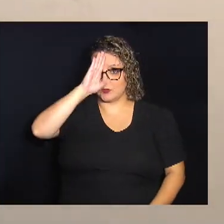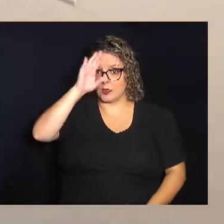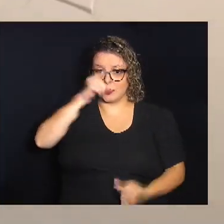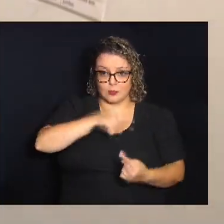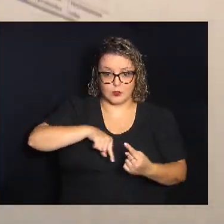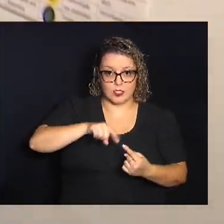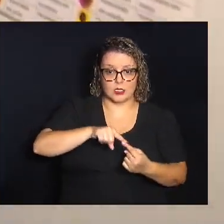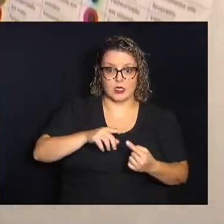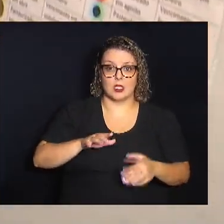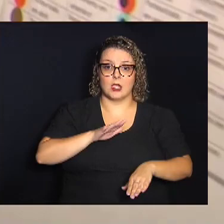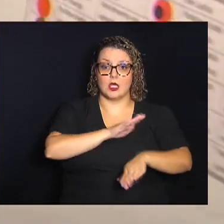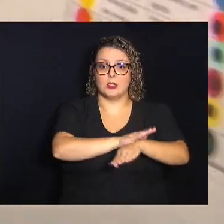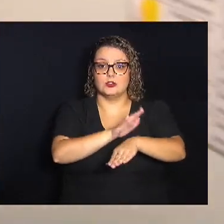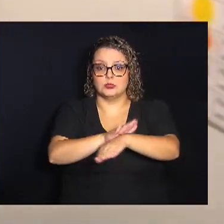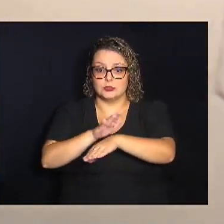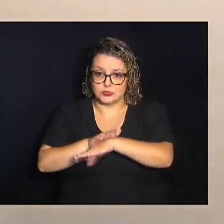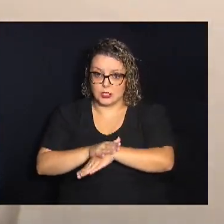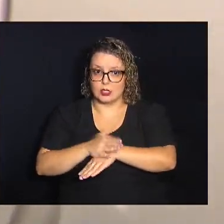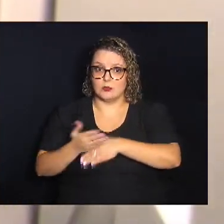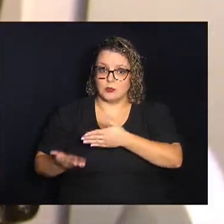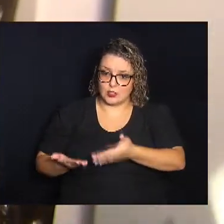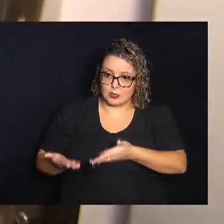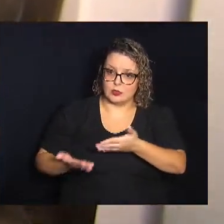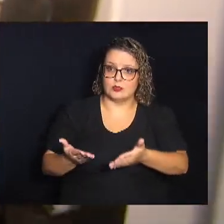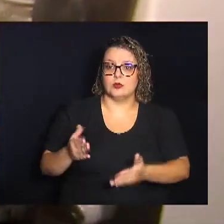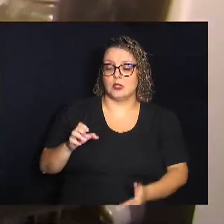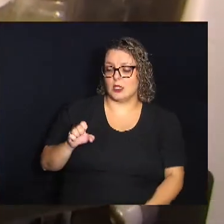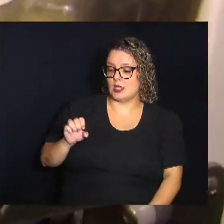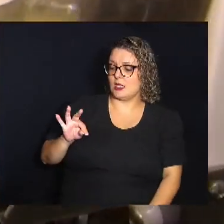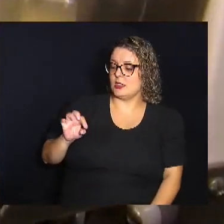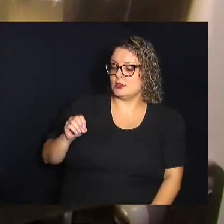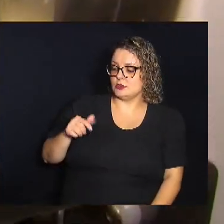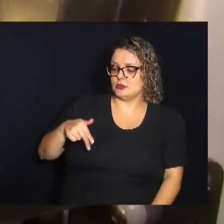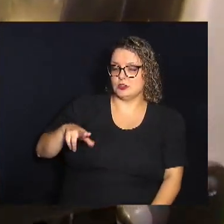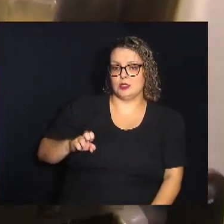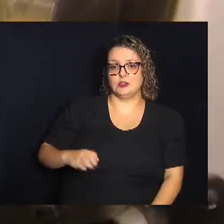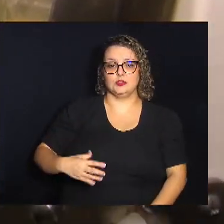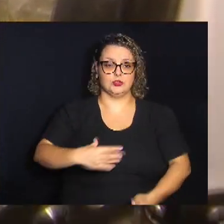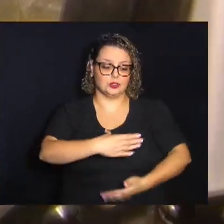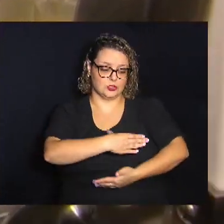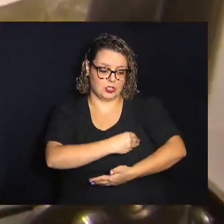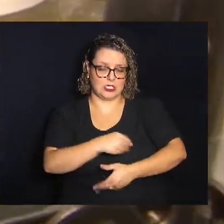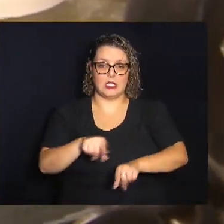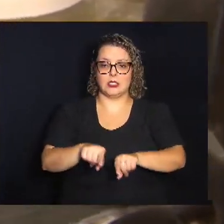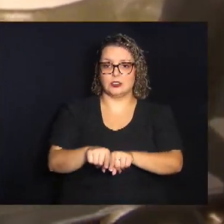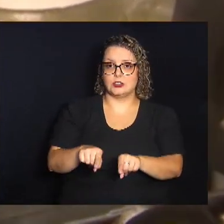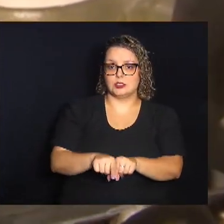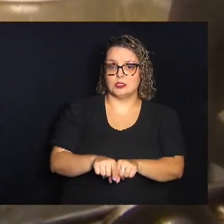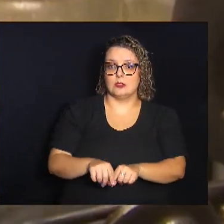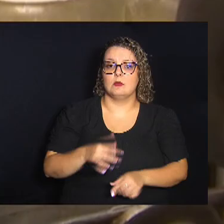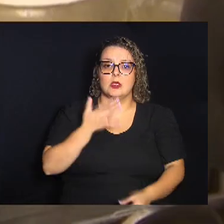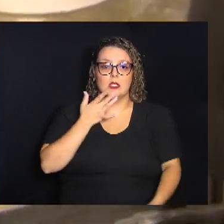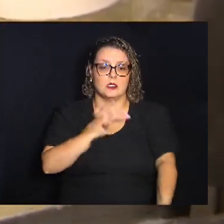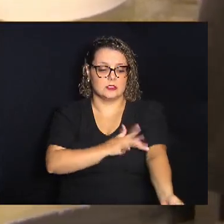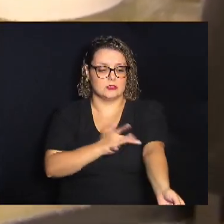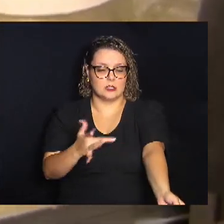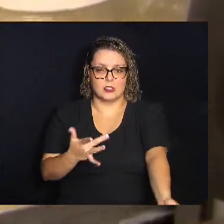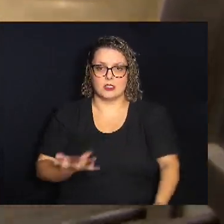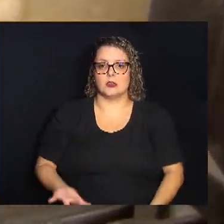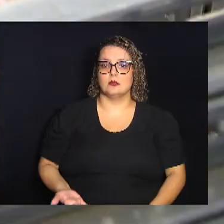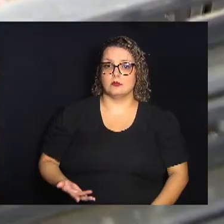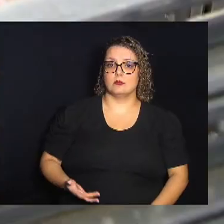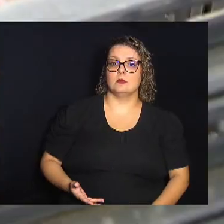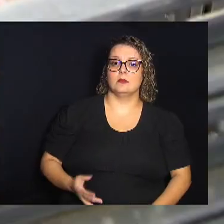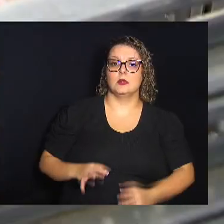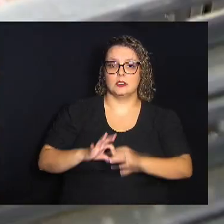objetivo é colaborar com a manutenção dos estoques de leite e sangue disponíveis no município. Para que a população doe tanto